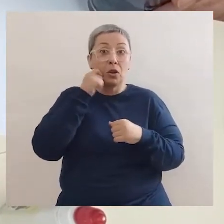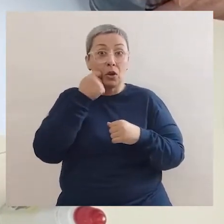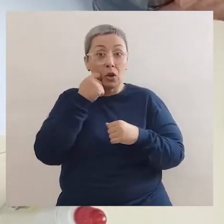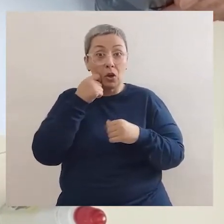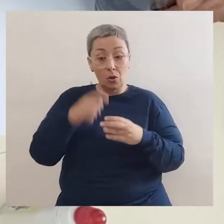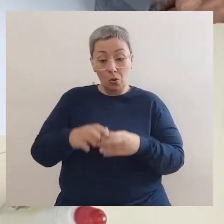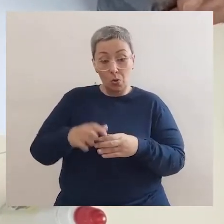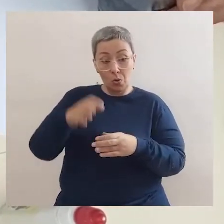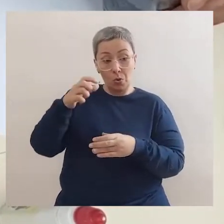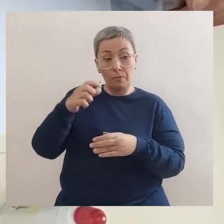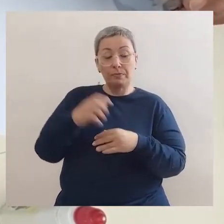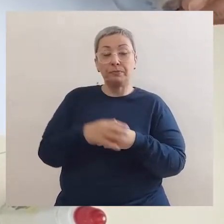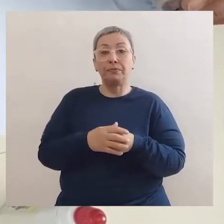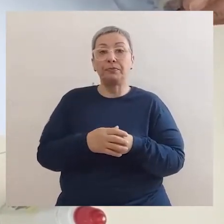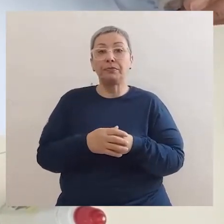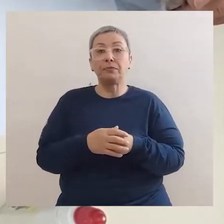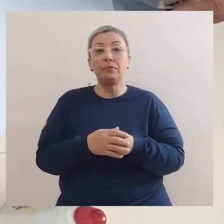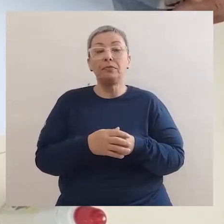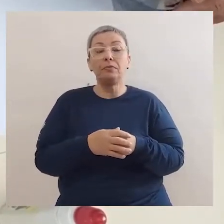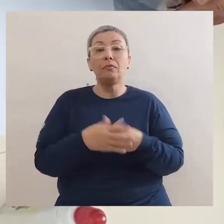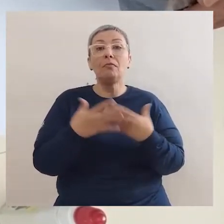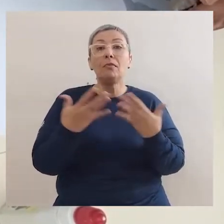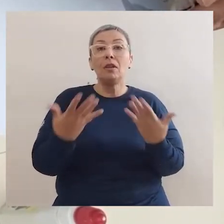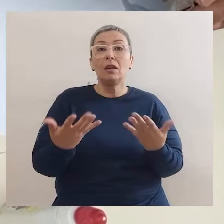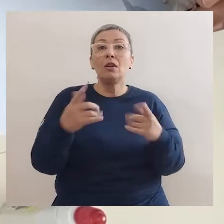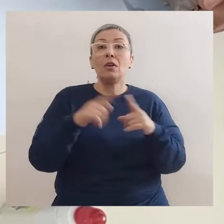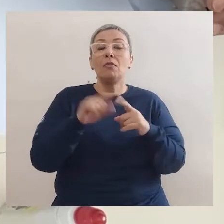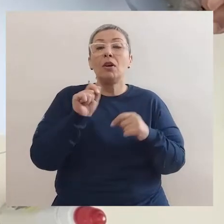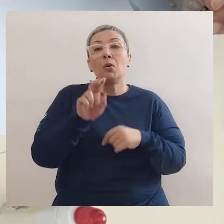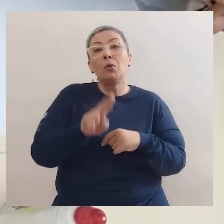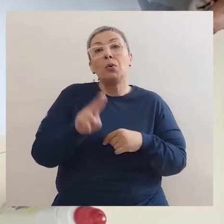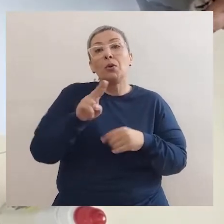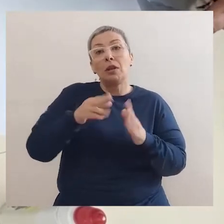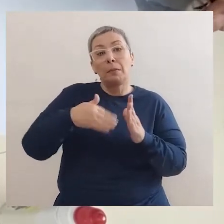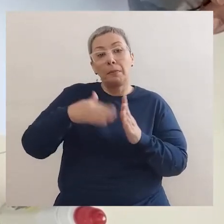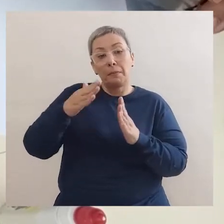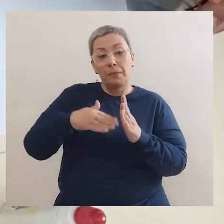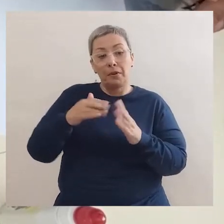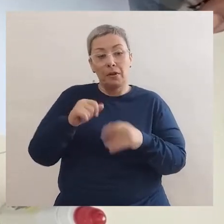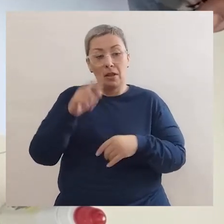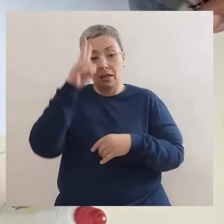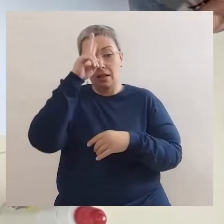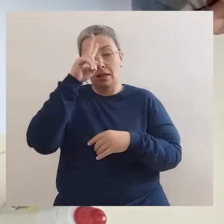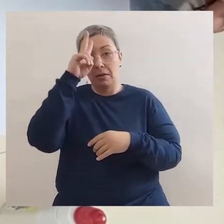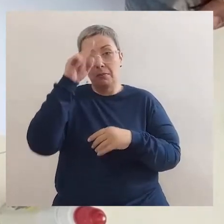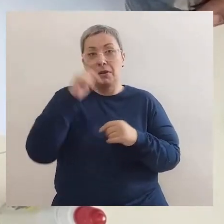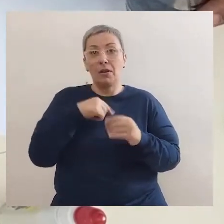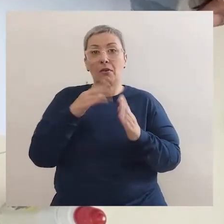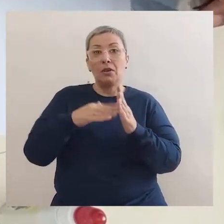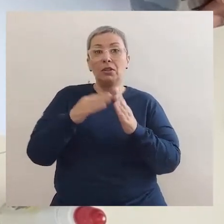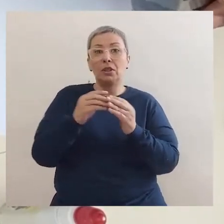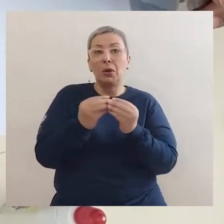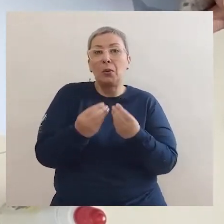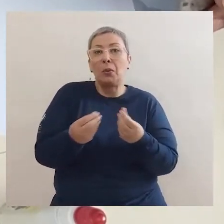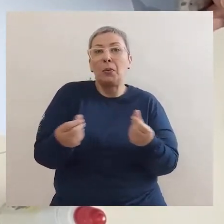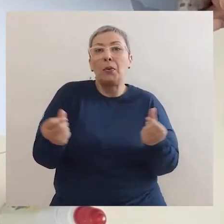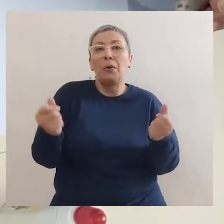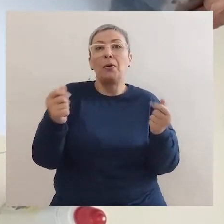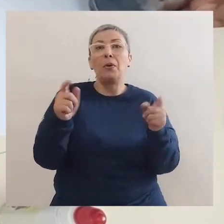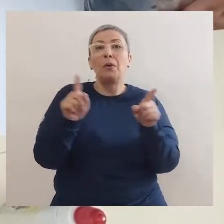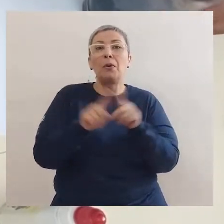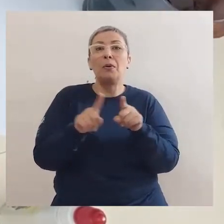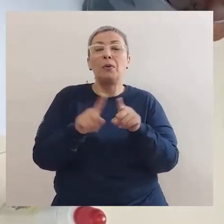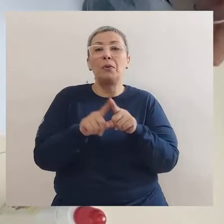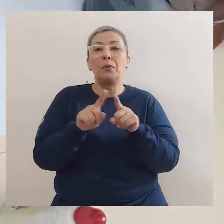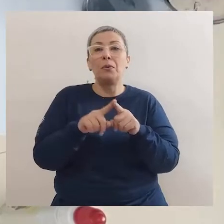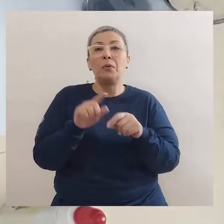né? E aí eu vou usar esse pincelzinho aqui. Lembra que eu falei que a tinta vai sair aguada? Vai sair parecendo